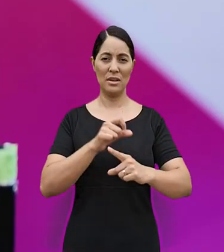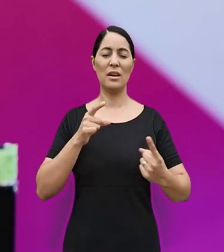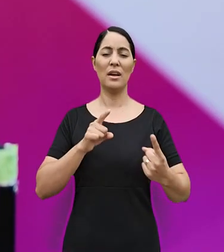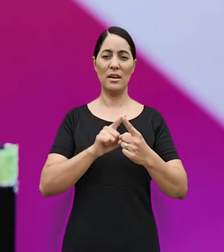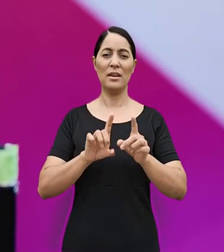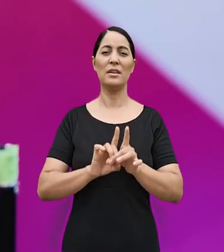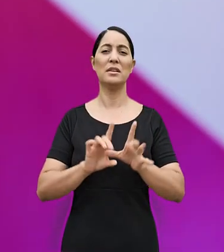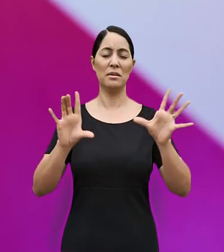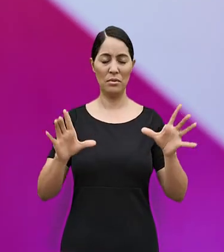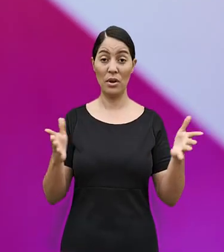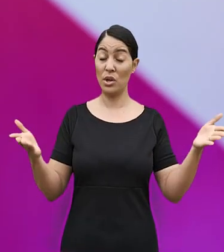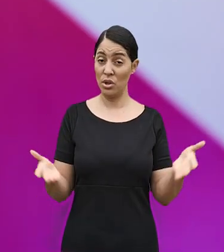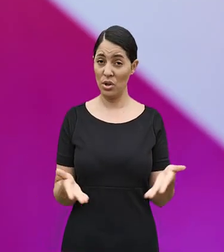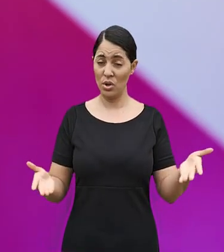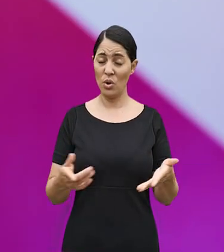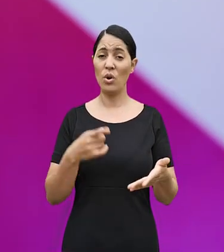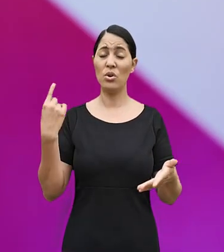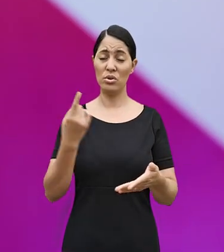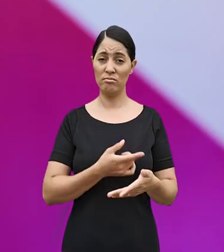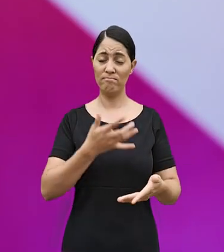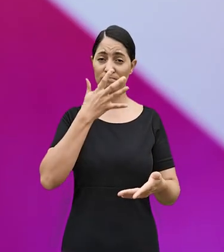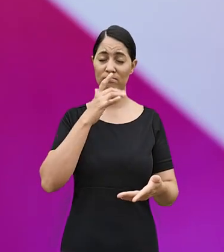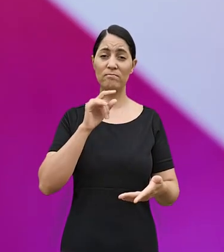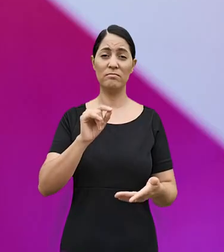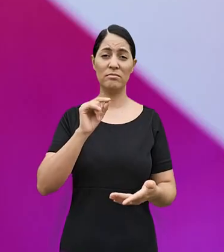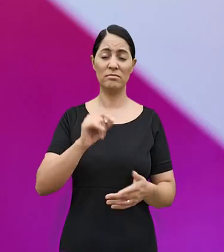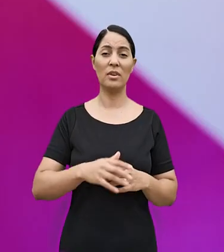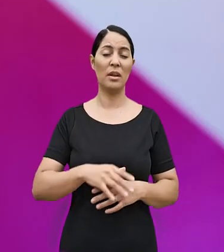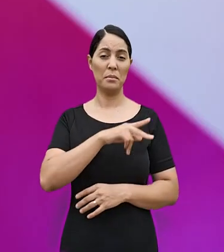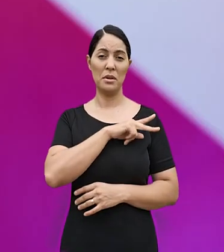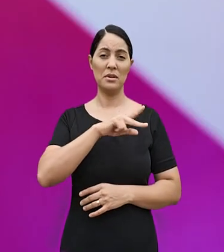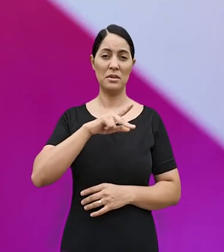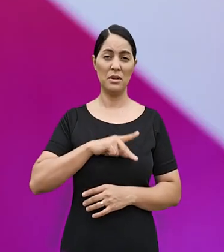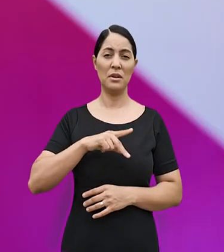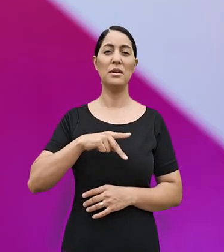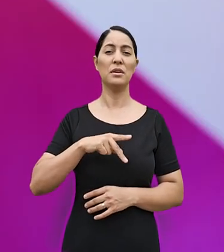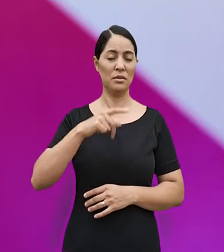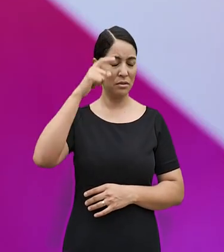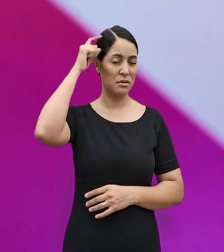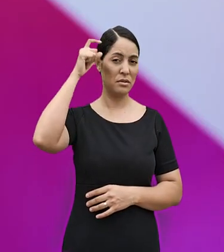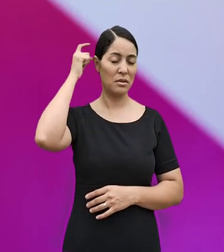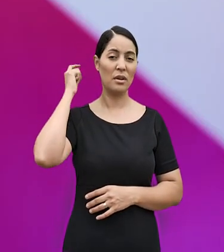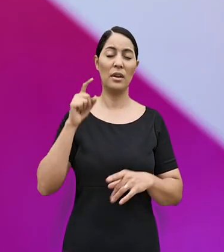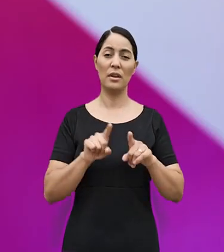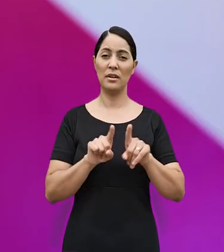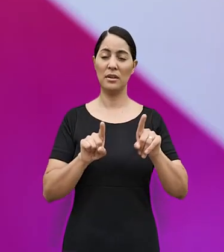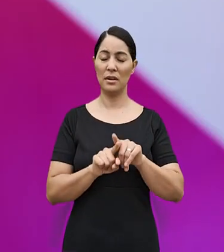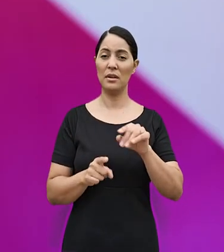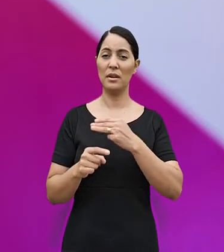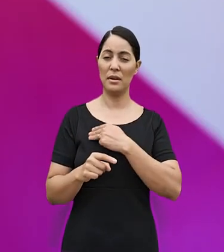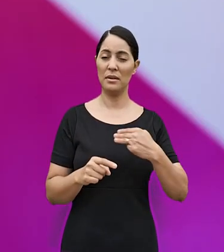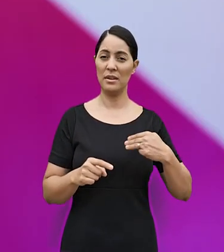e à democracia. E hoje foi conferida ao presidente Marcos Vinícius Furtado Coelho e à ministra do Tribunal